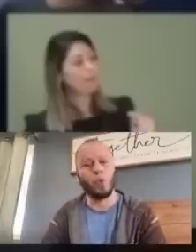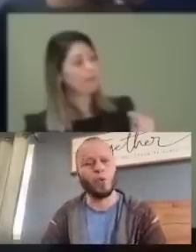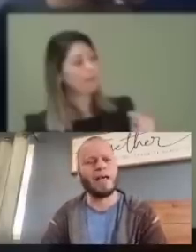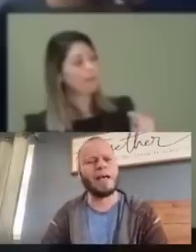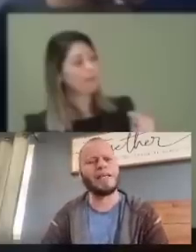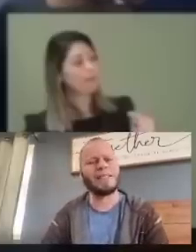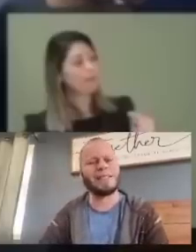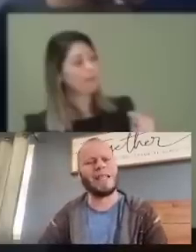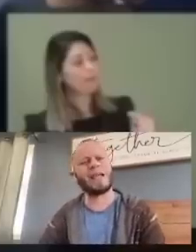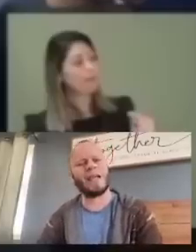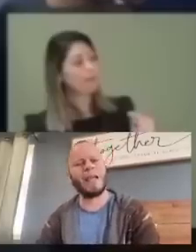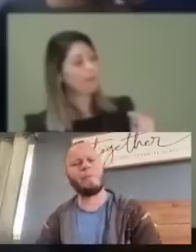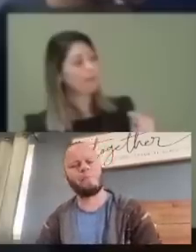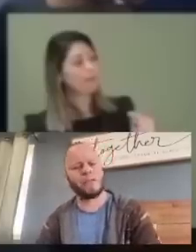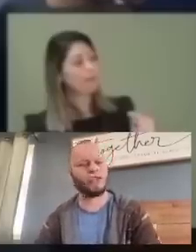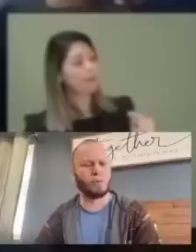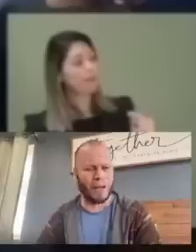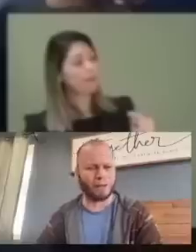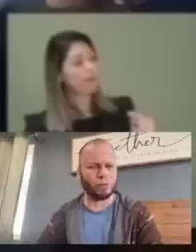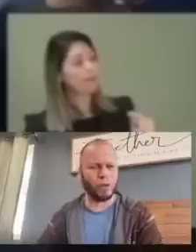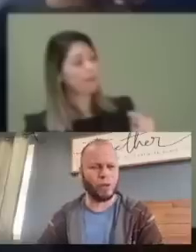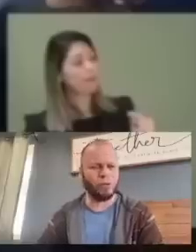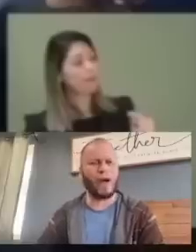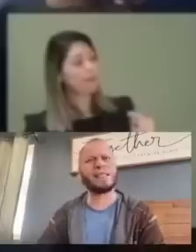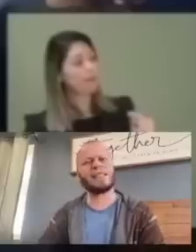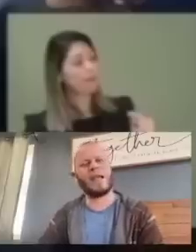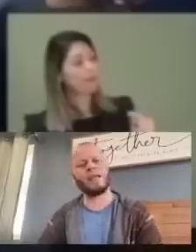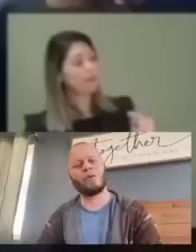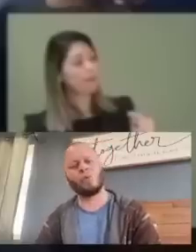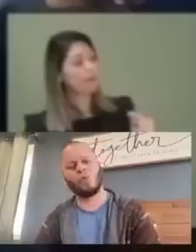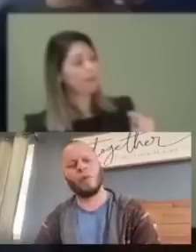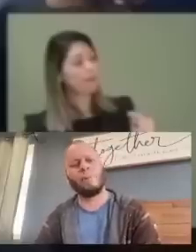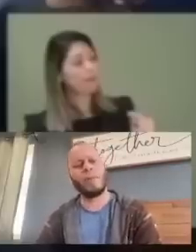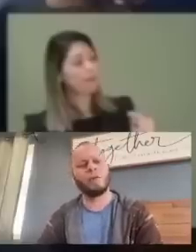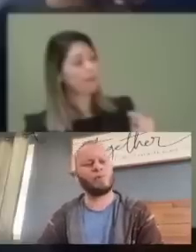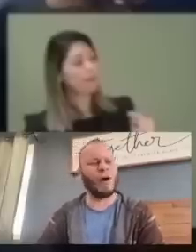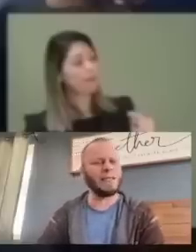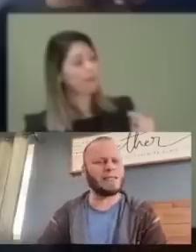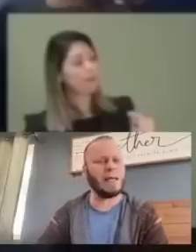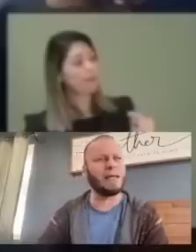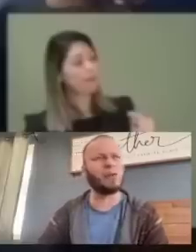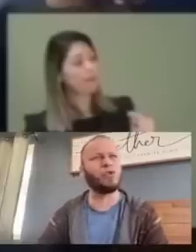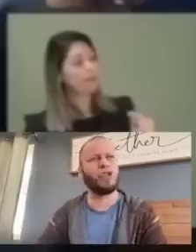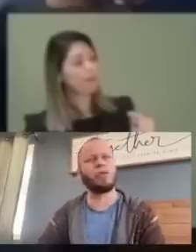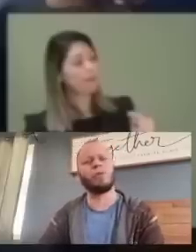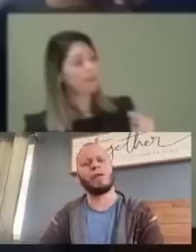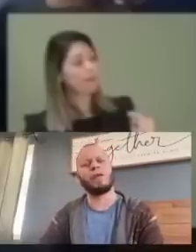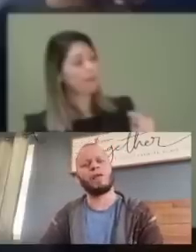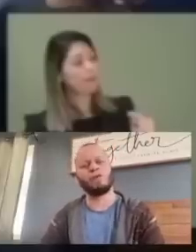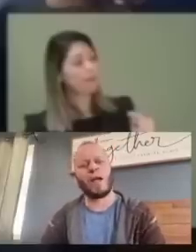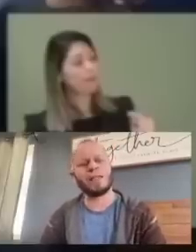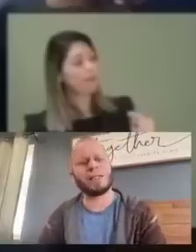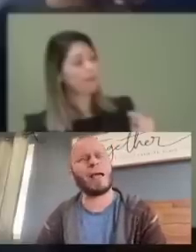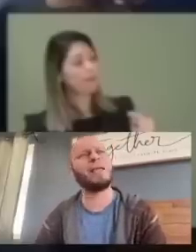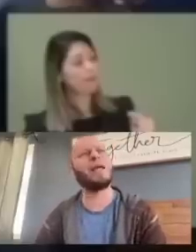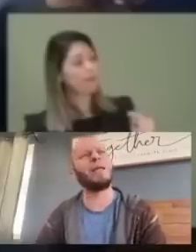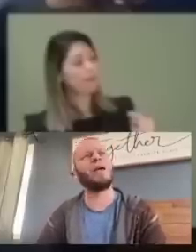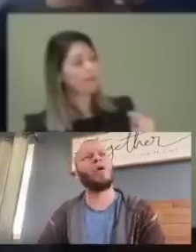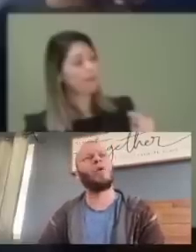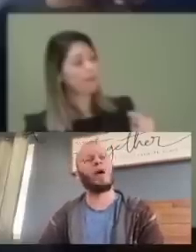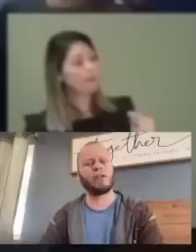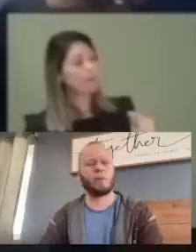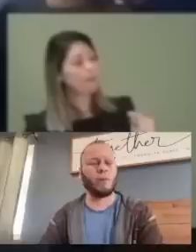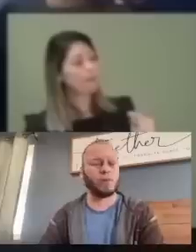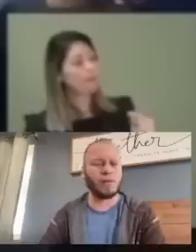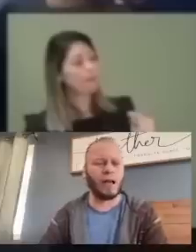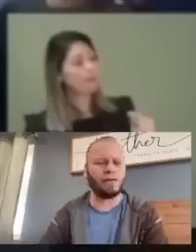o Lula ser impetmado vai sair o Lula vai sair o Dino e vai sair aí